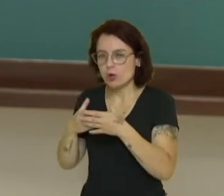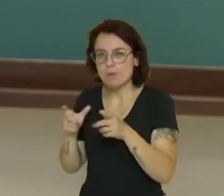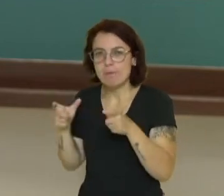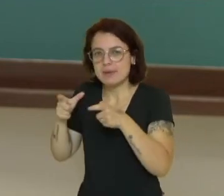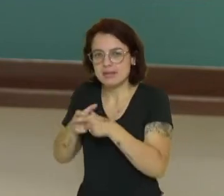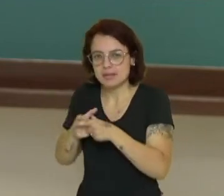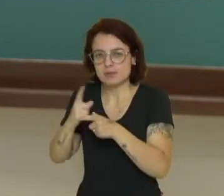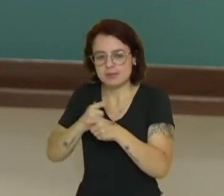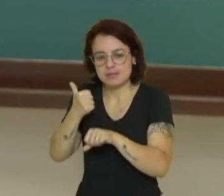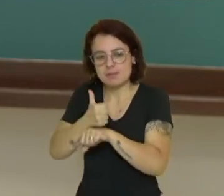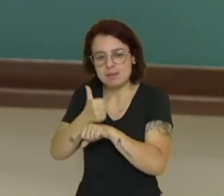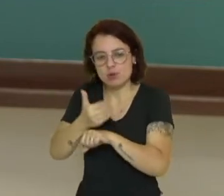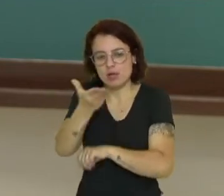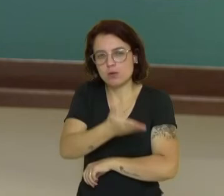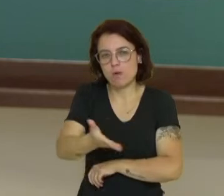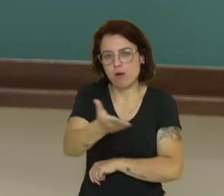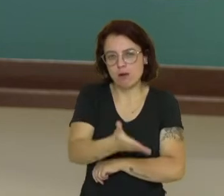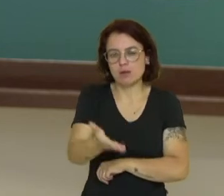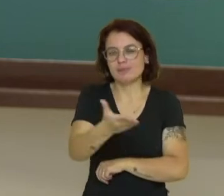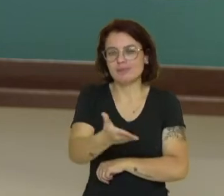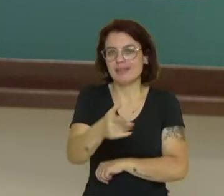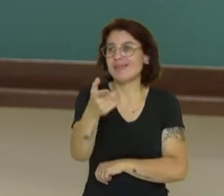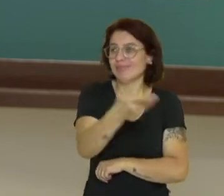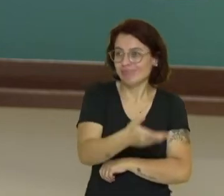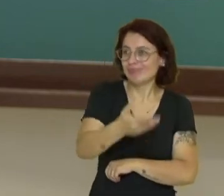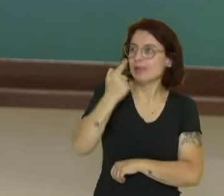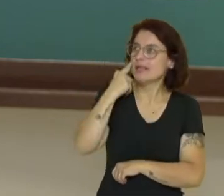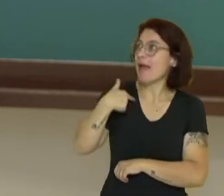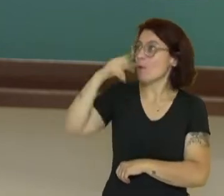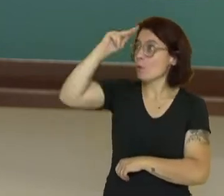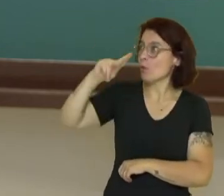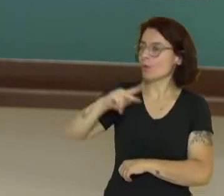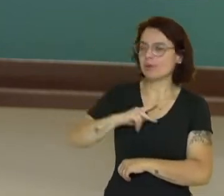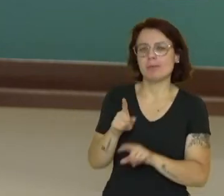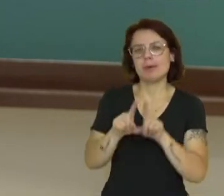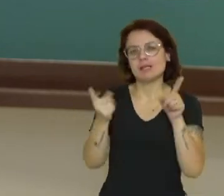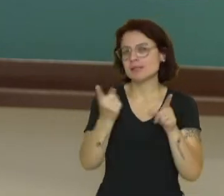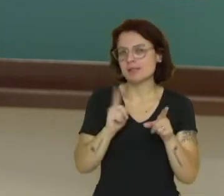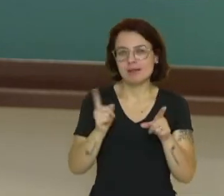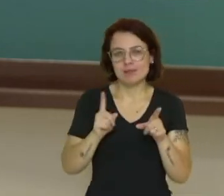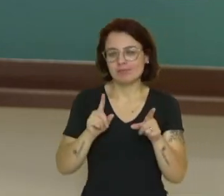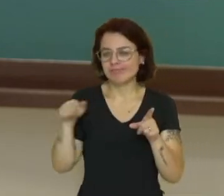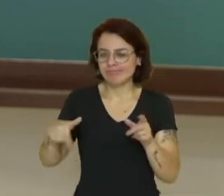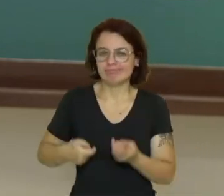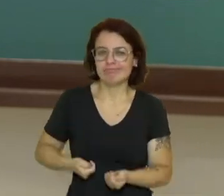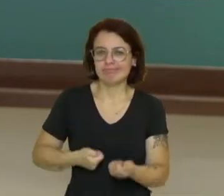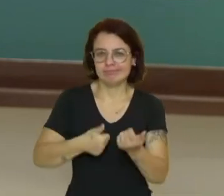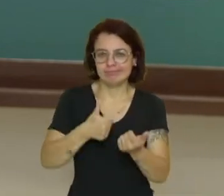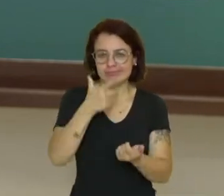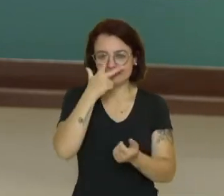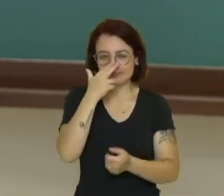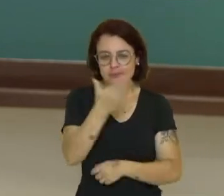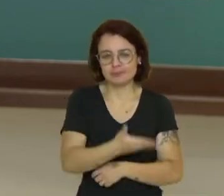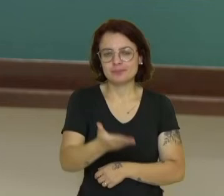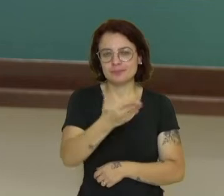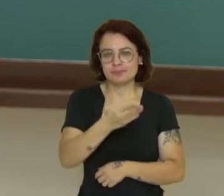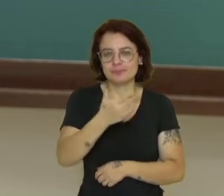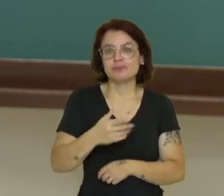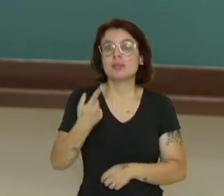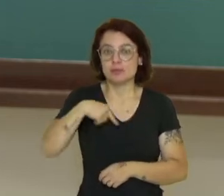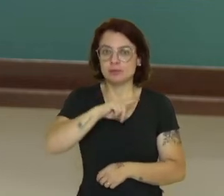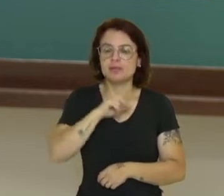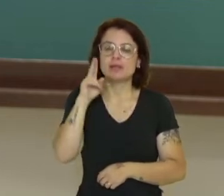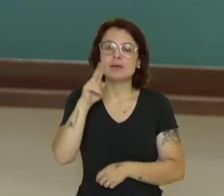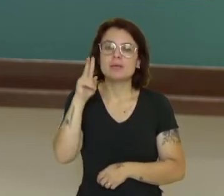que achava que estava sendo ali autêntico, independente, mas na verdade só estava sendo manipulado. Vale lembrar também, né,